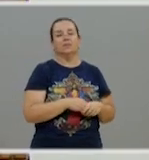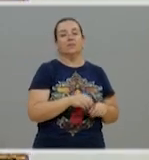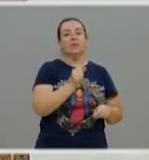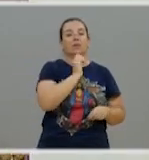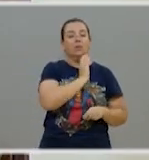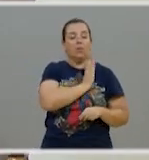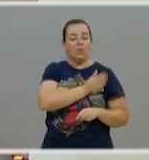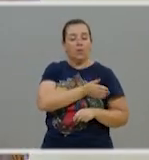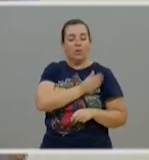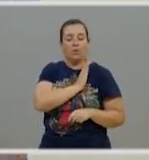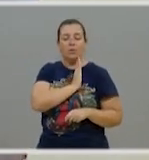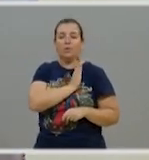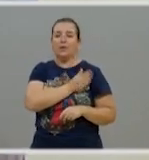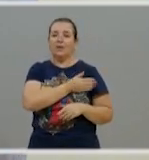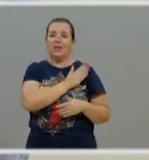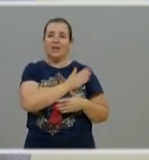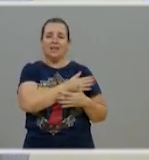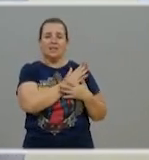abertas, ó